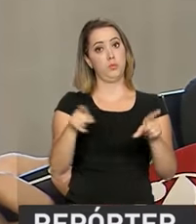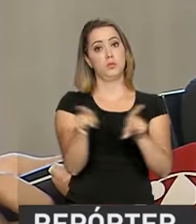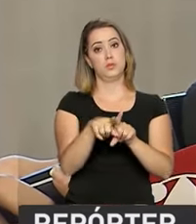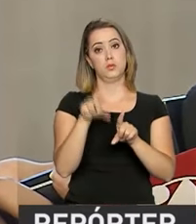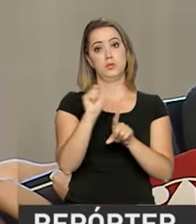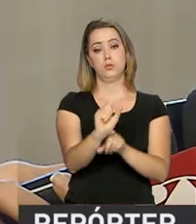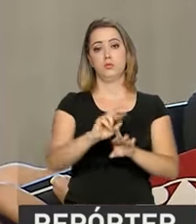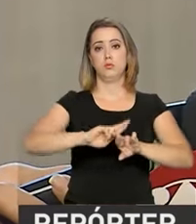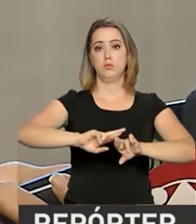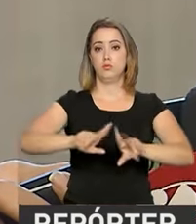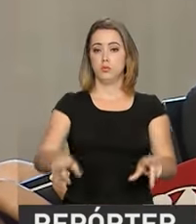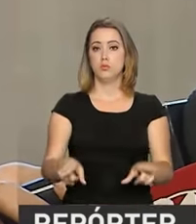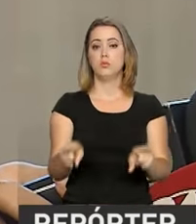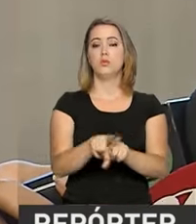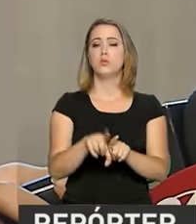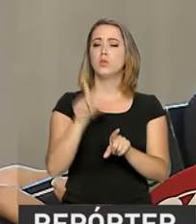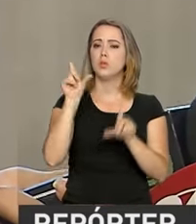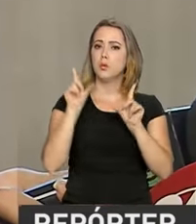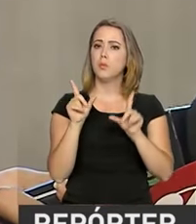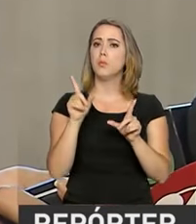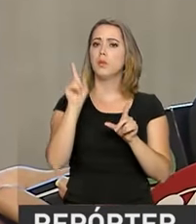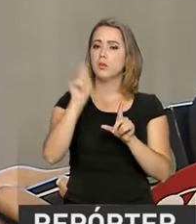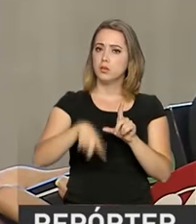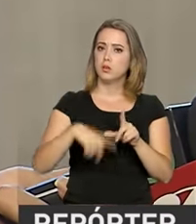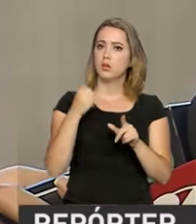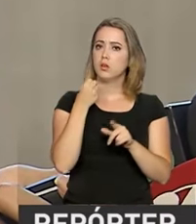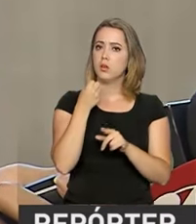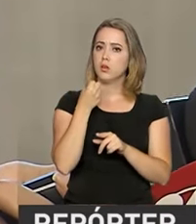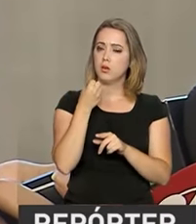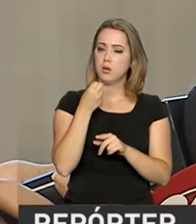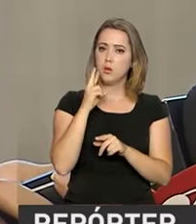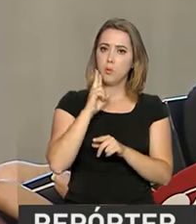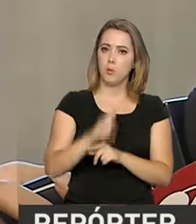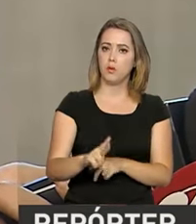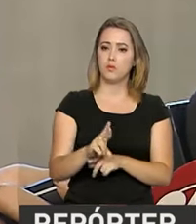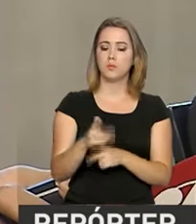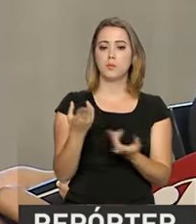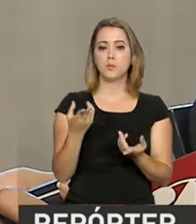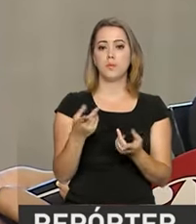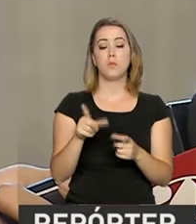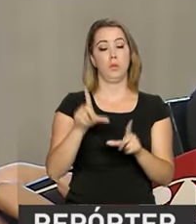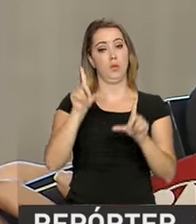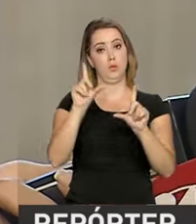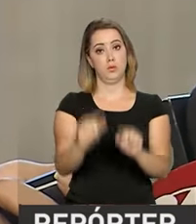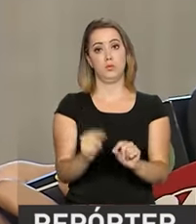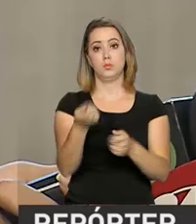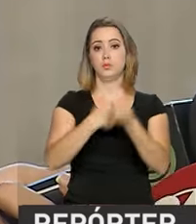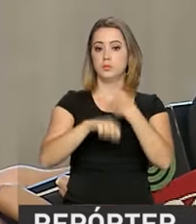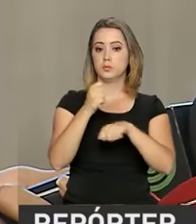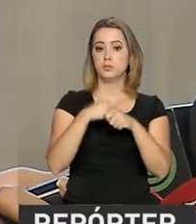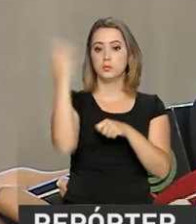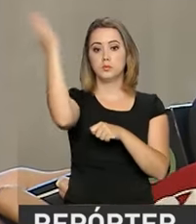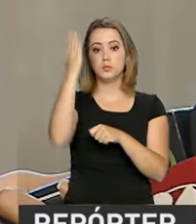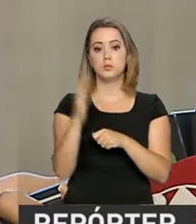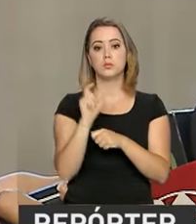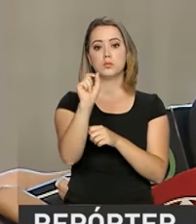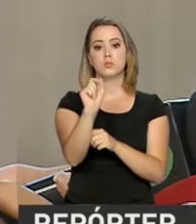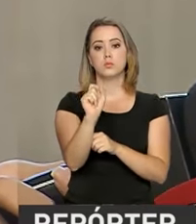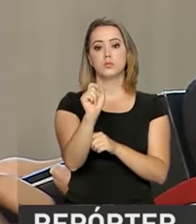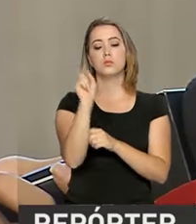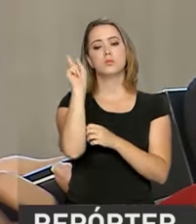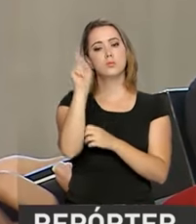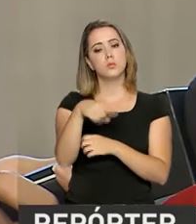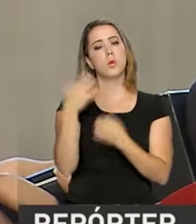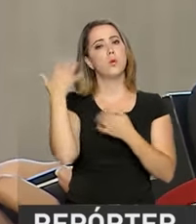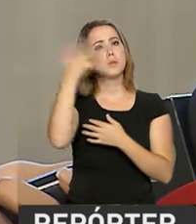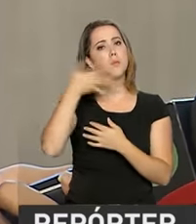nossas importações e também um desempenho eh menos eh ativo da economia brasileira esse o recorte que